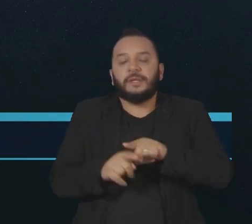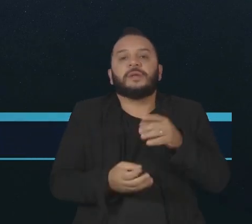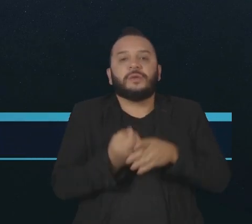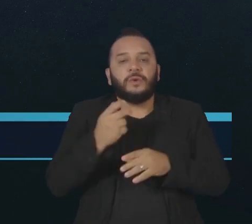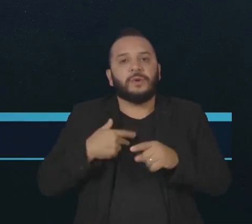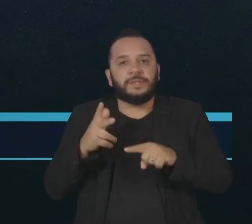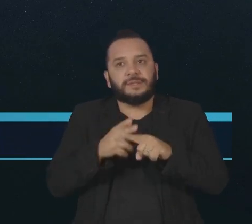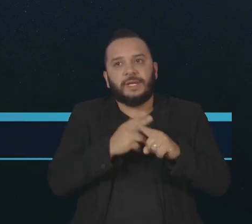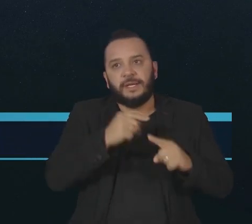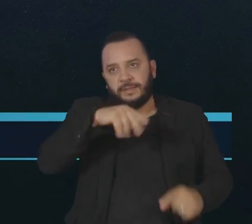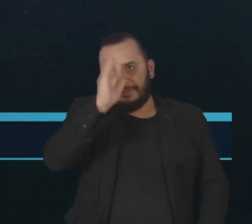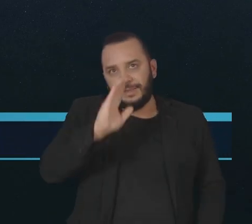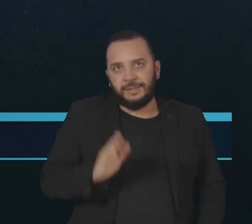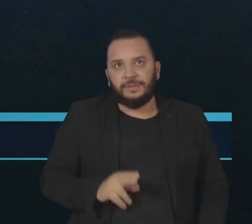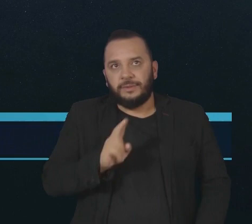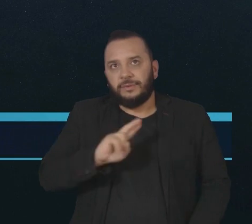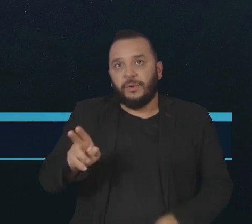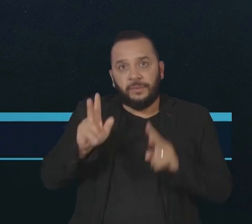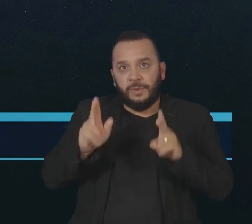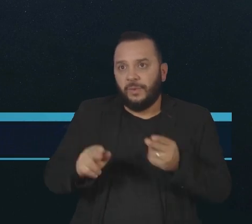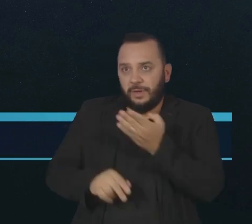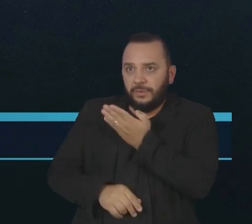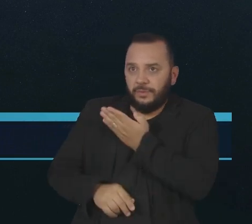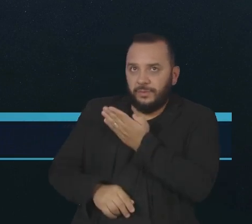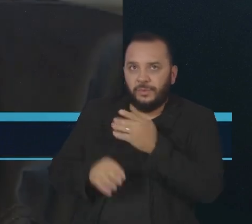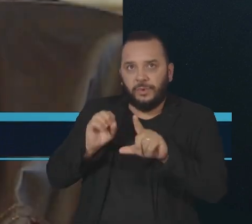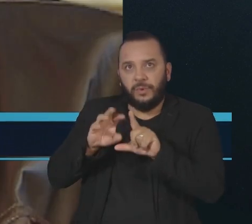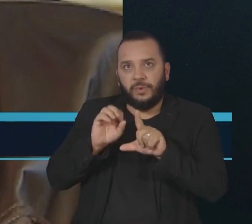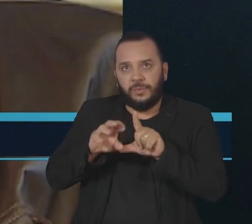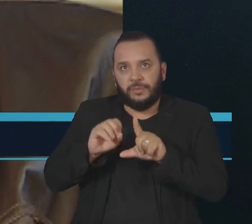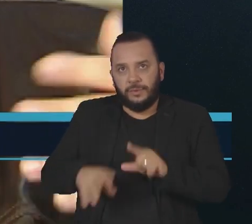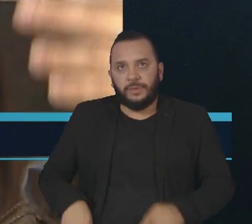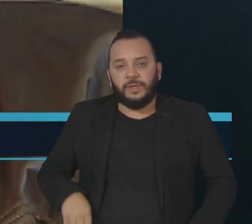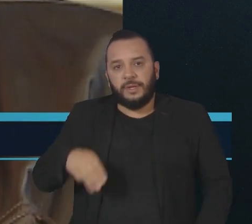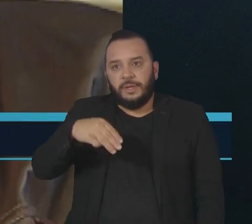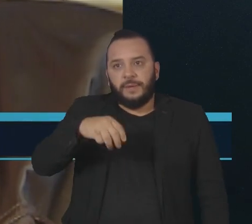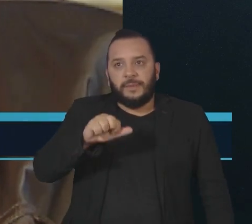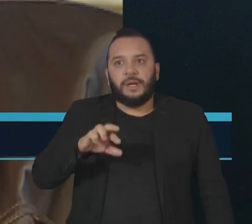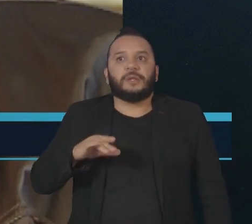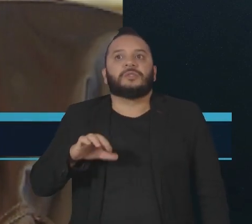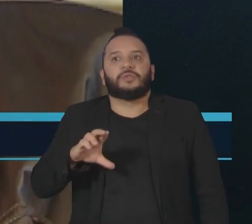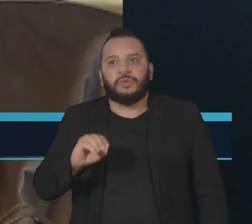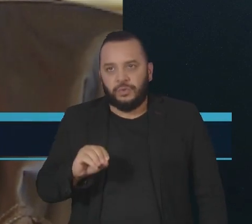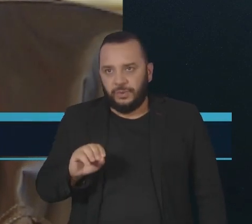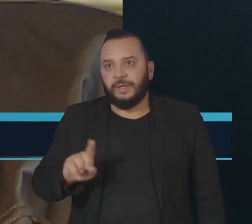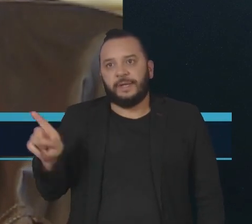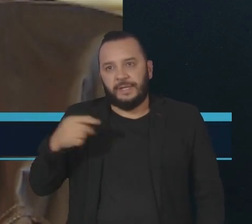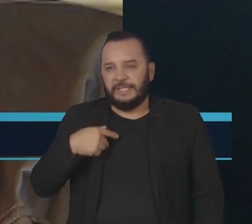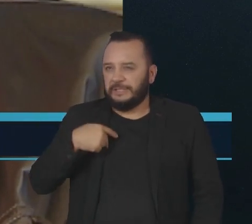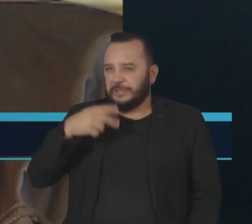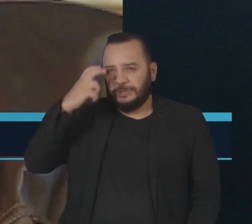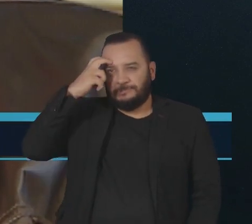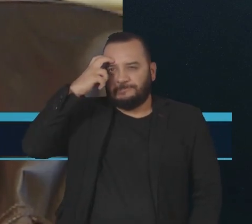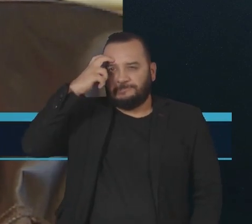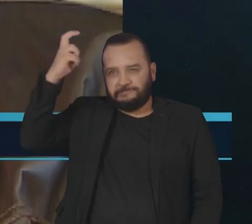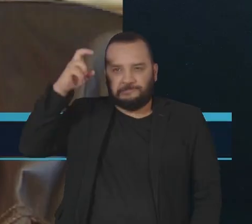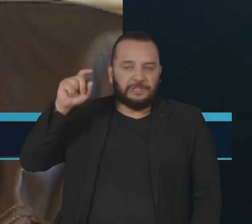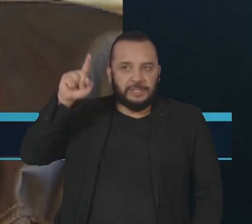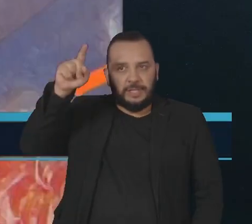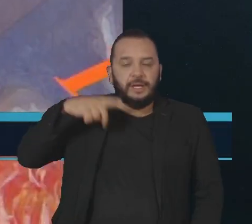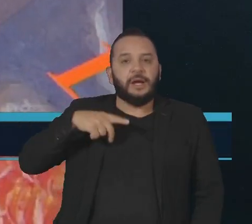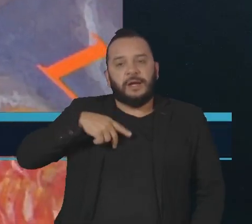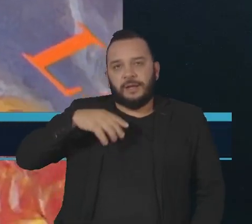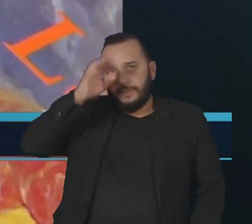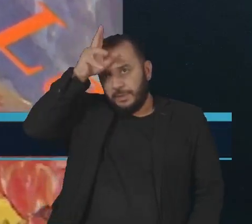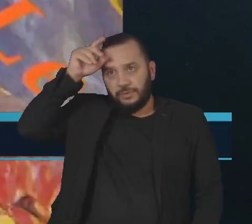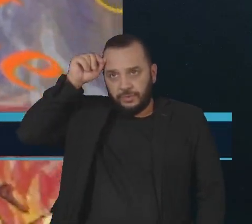minissérie brasileira de mesmo nome, produzida pela Rede Globo. Márcio Souza foi um dos grandes intelectuais da Amazônia e uma das